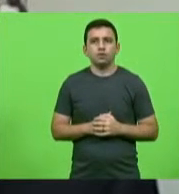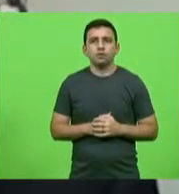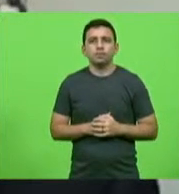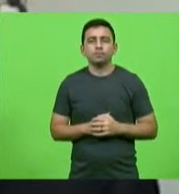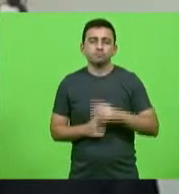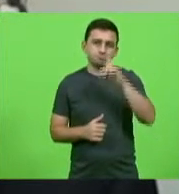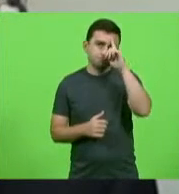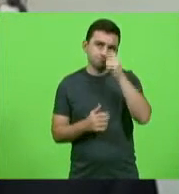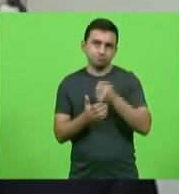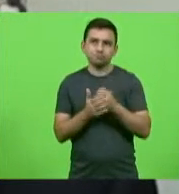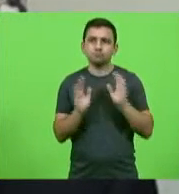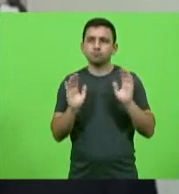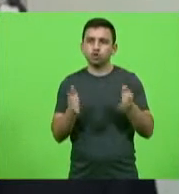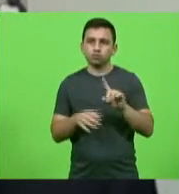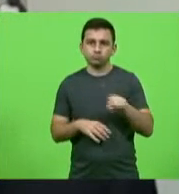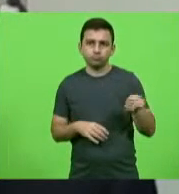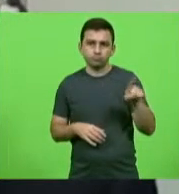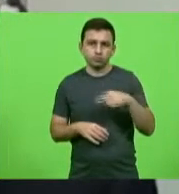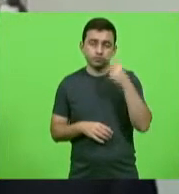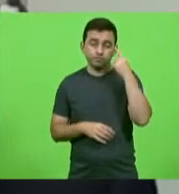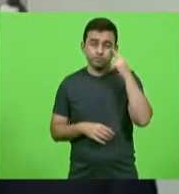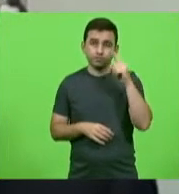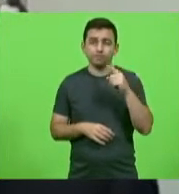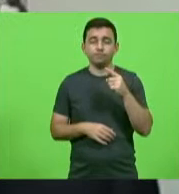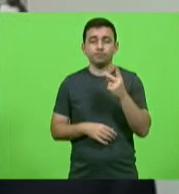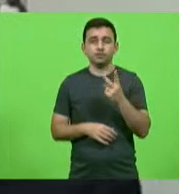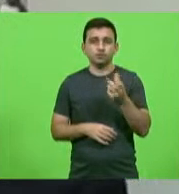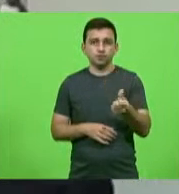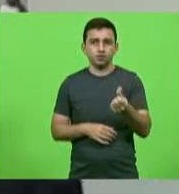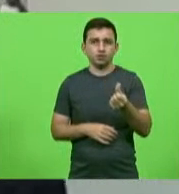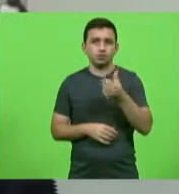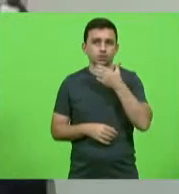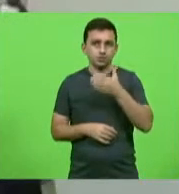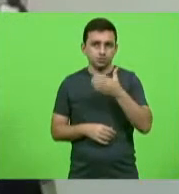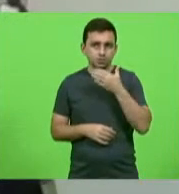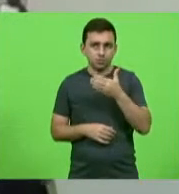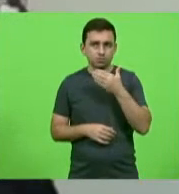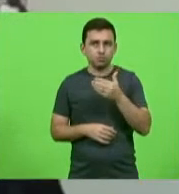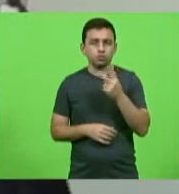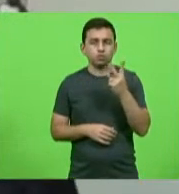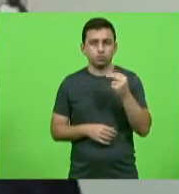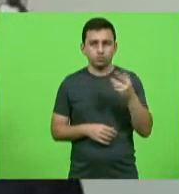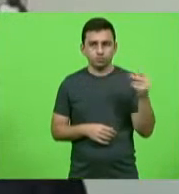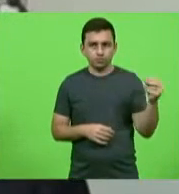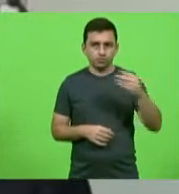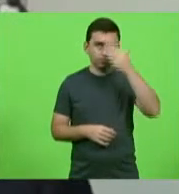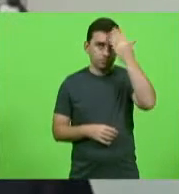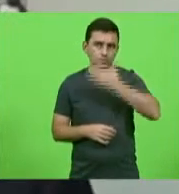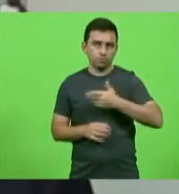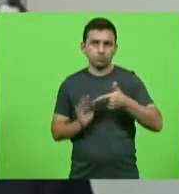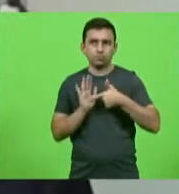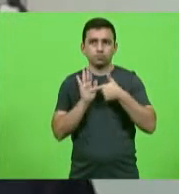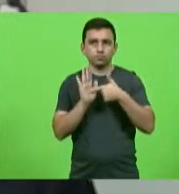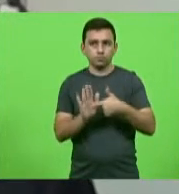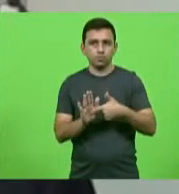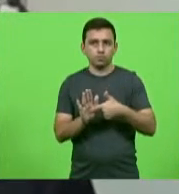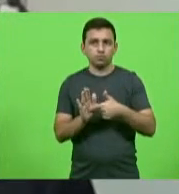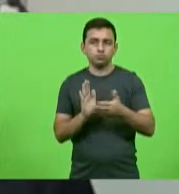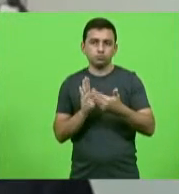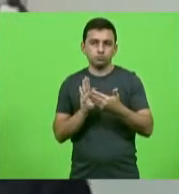1079. Decisão posteriormente revogada em 26 de dezembro de 2020 pela prova regularmente aportada nos autos conforme a